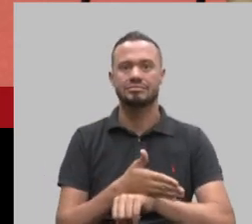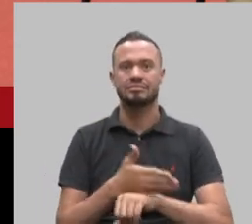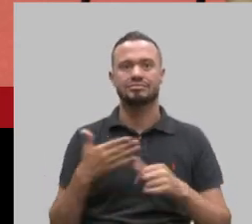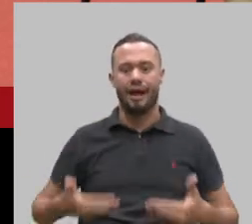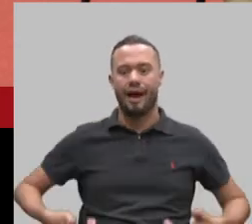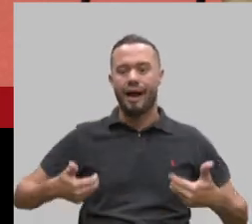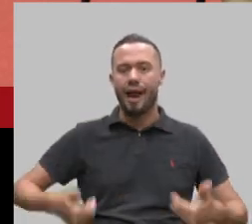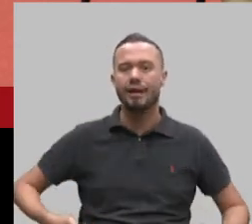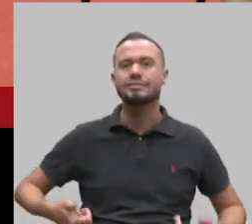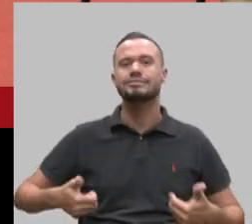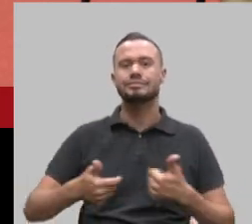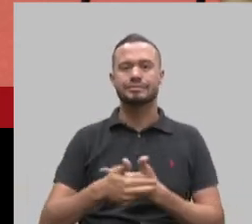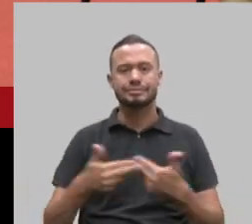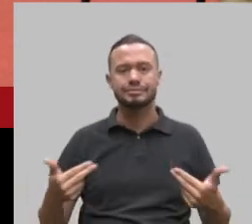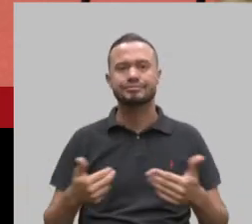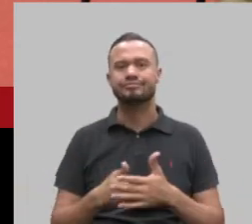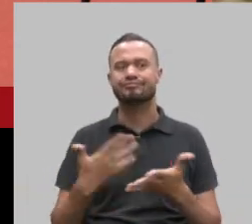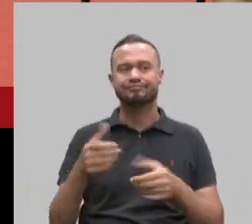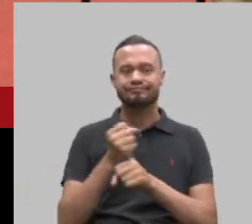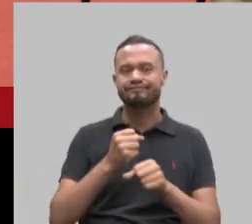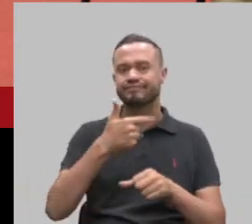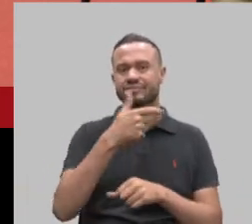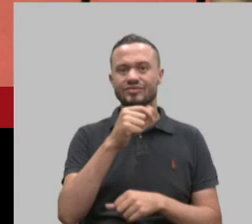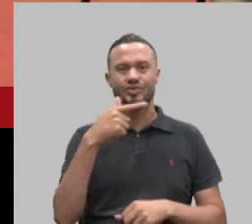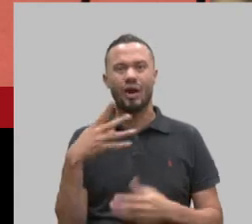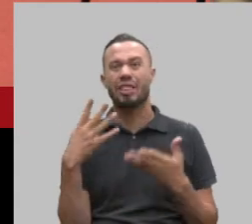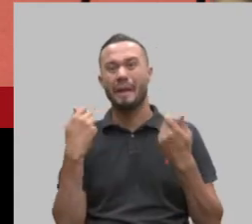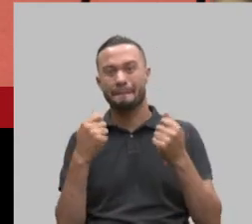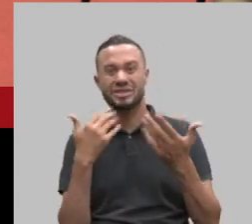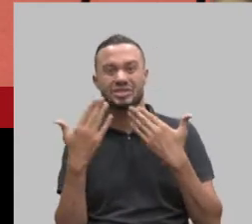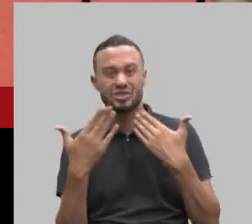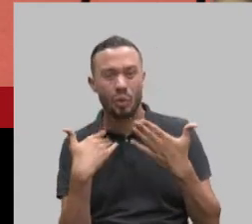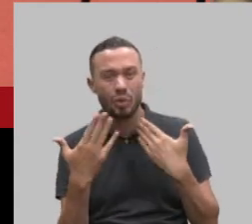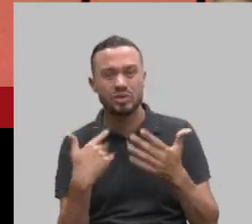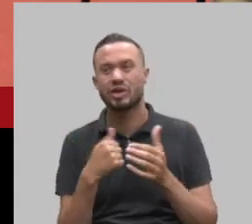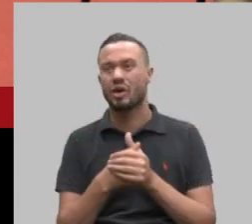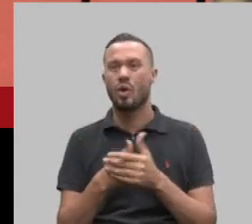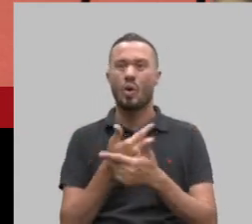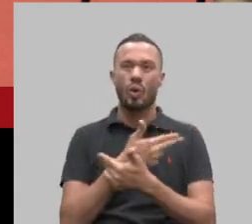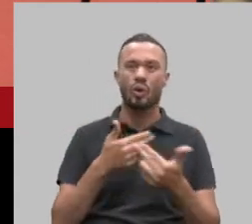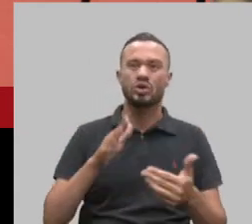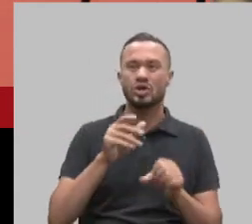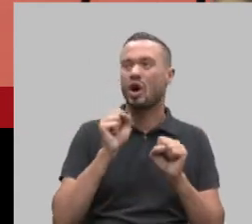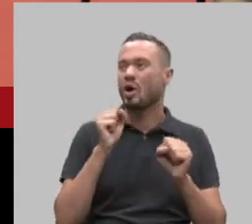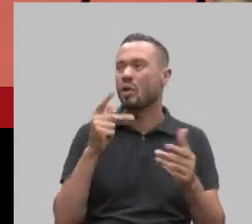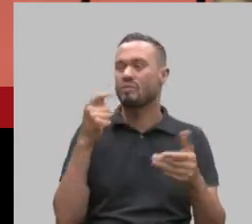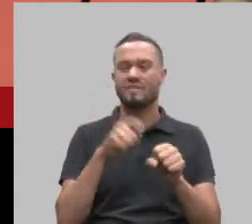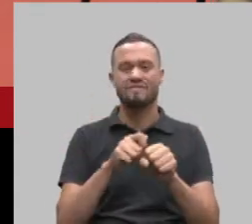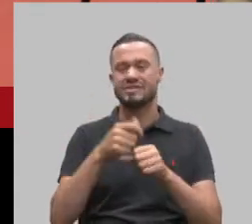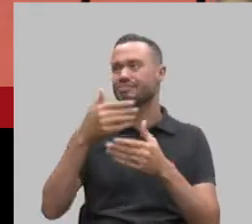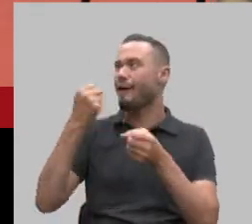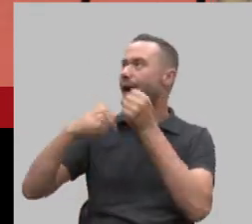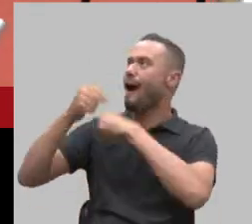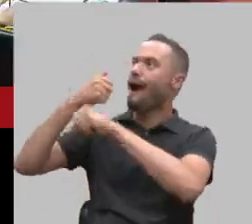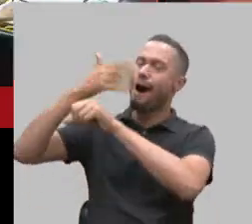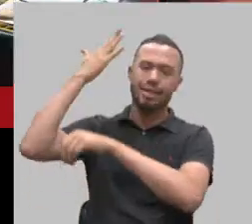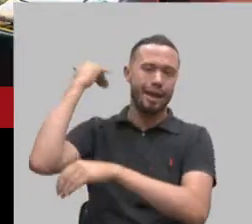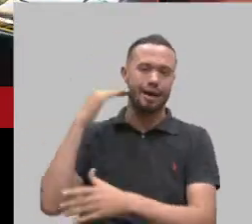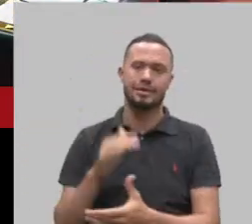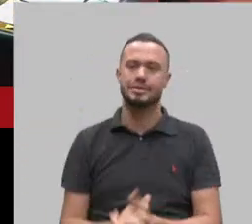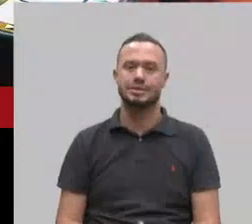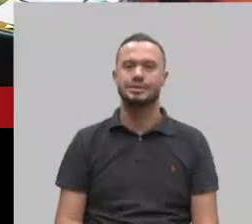plenos 2024 a gente ter que discutir isso algo que já deveria ter sido feito há muitos anos atrás e é